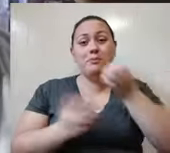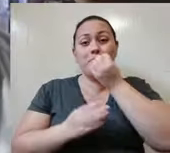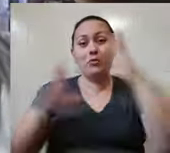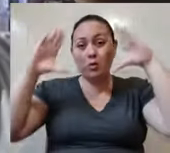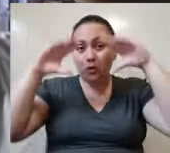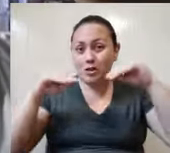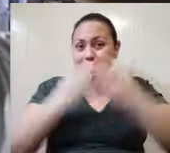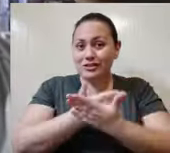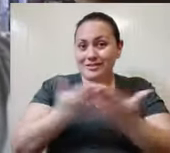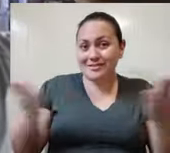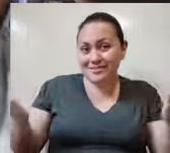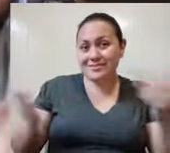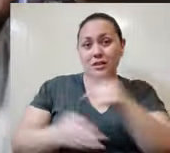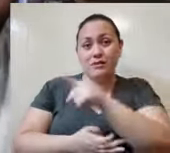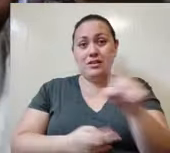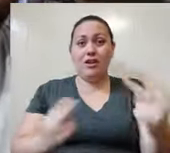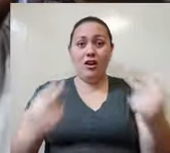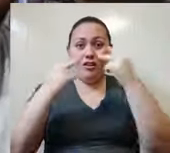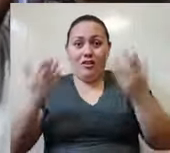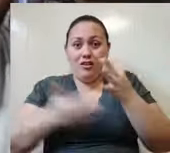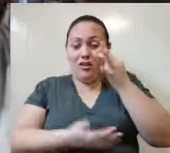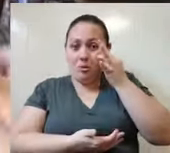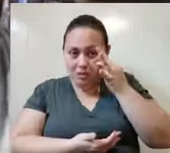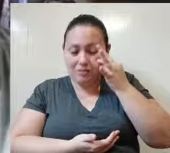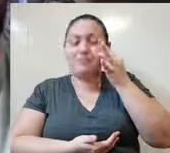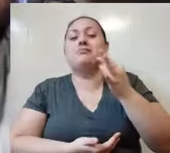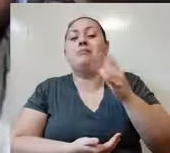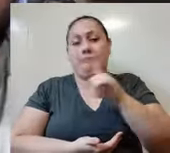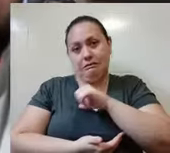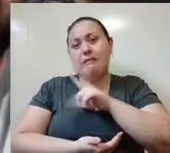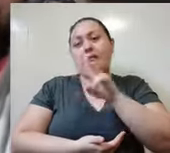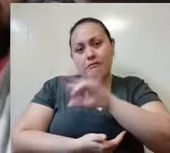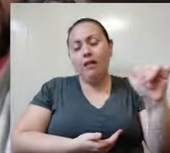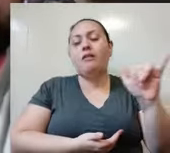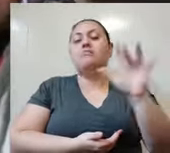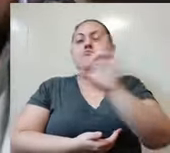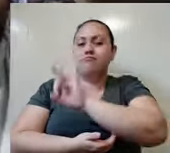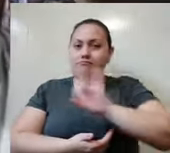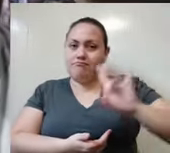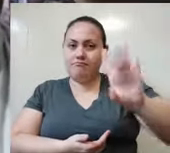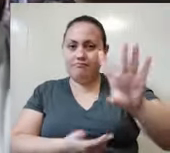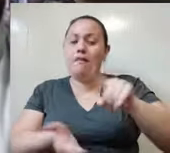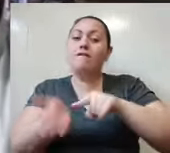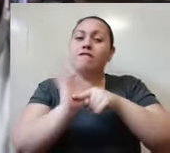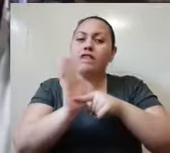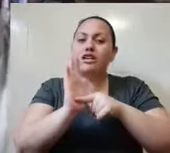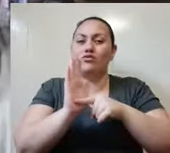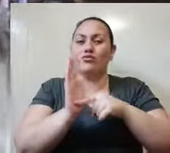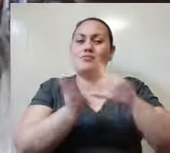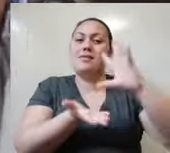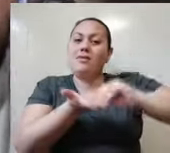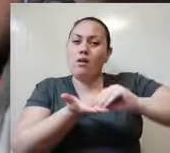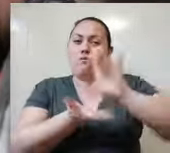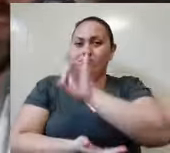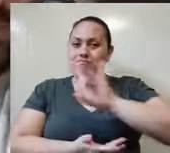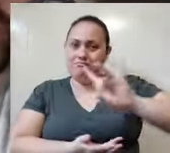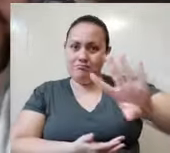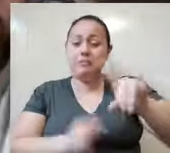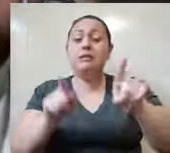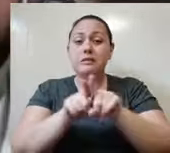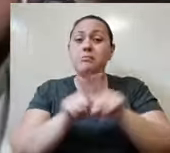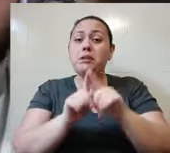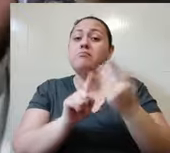boa noite para todo mundo. Para quem está assistindo agora online, a gente vai disponibilizar o vídeo gravado depois. Inclusive